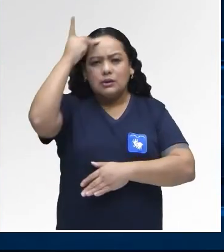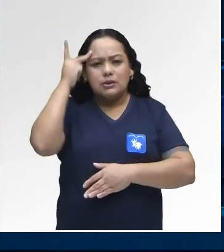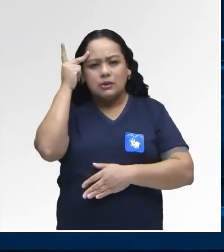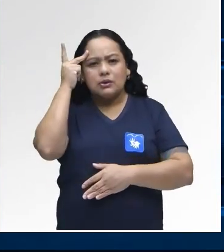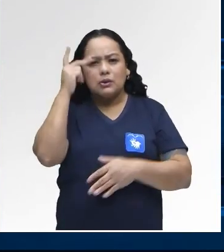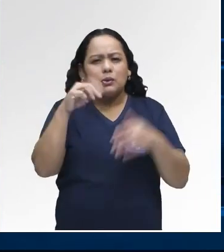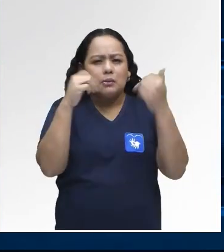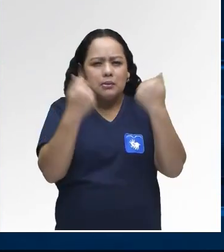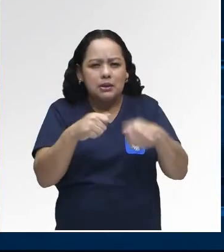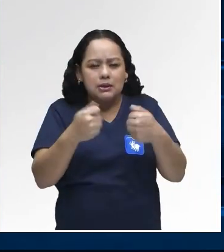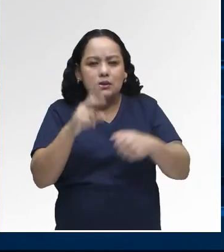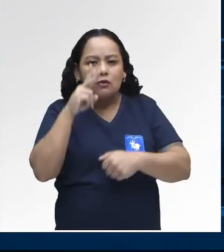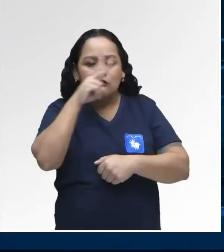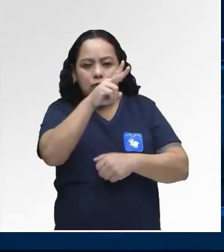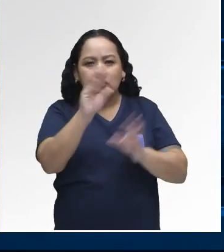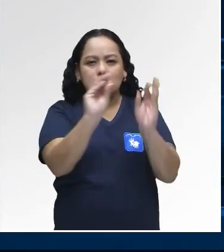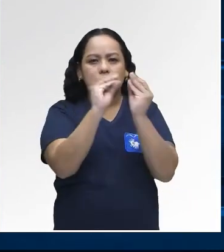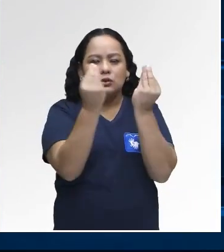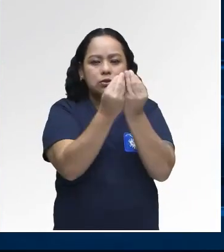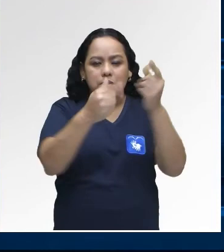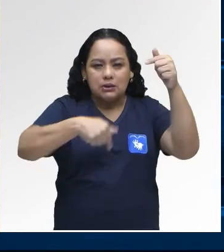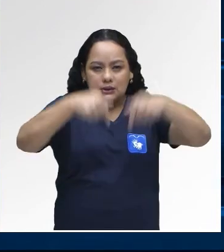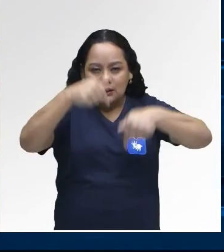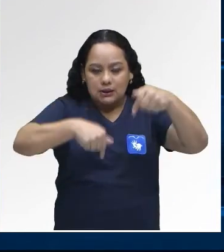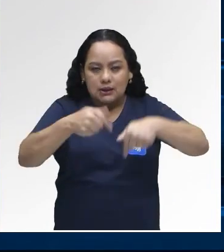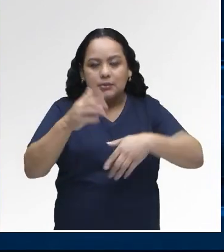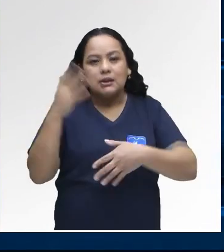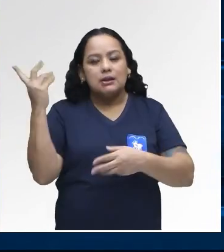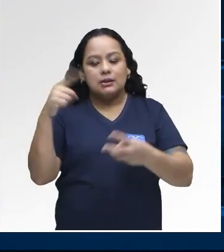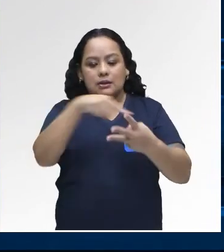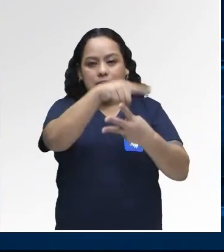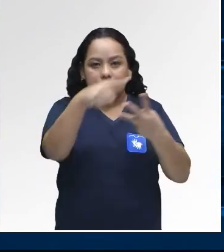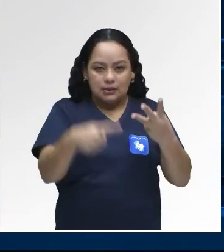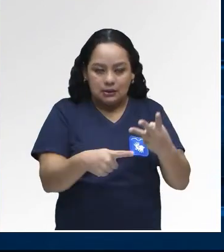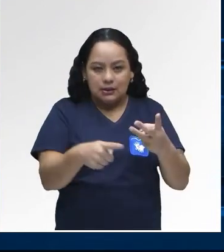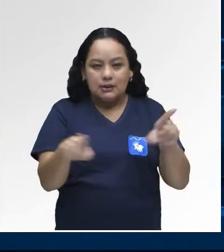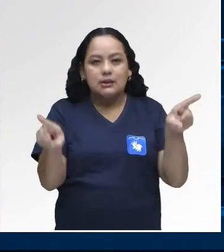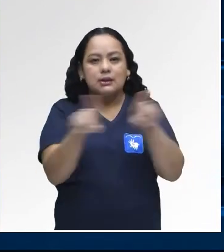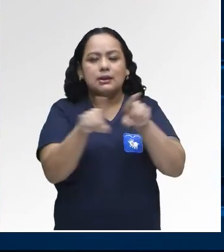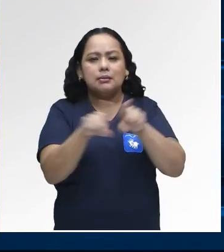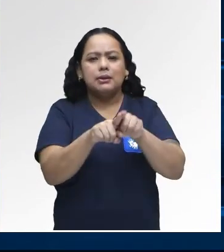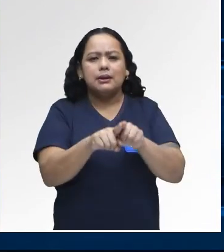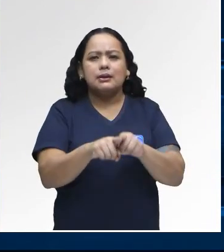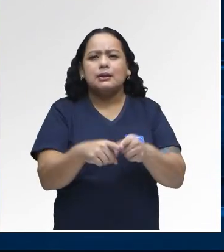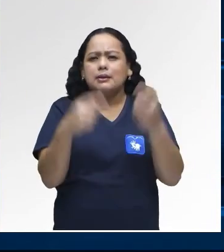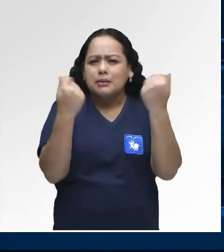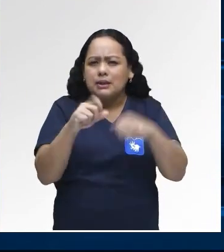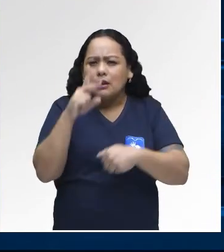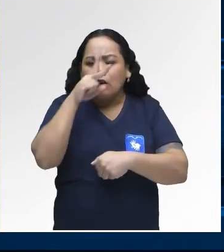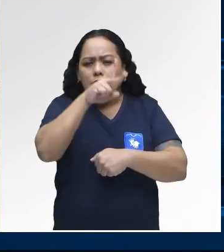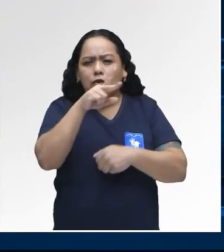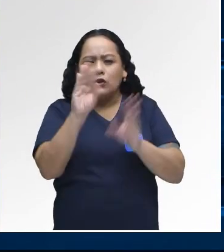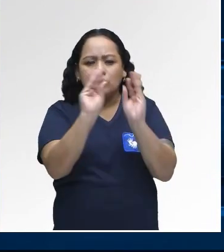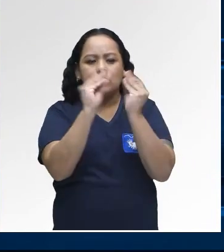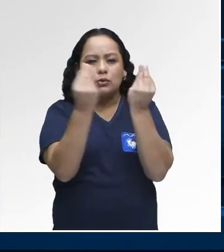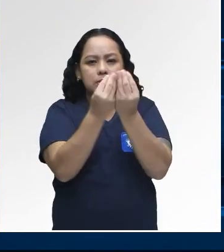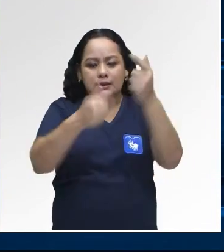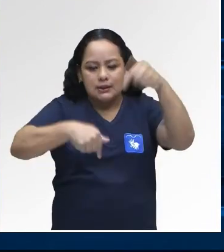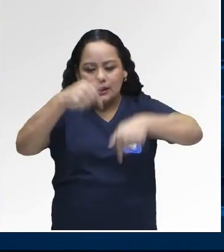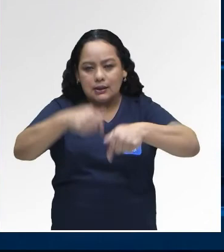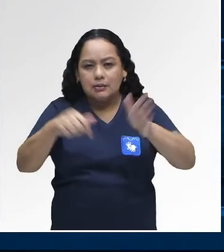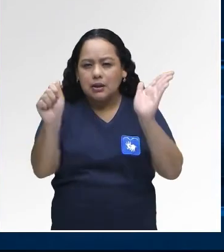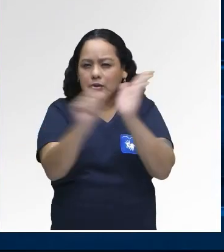químico, tanto da droga lícita, que são essas drogas, quanto das ilícitas, que são aquelas drogas